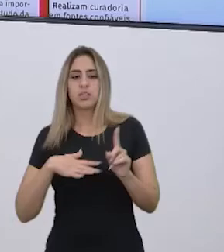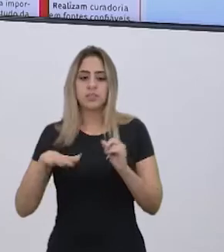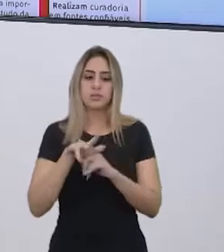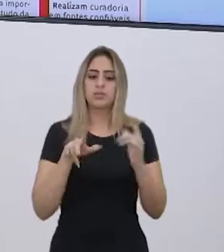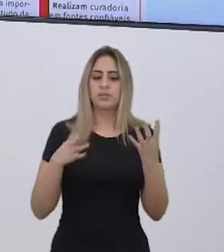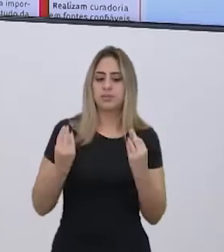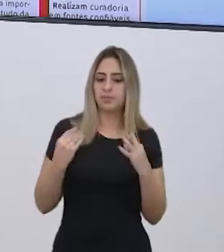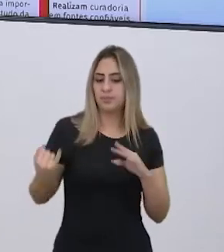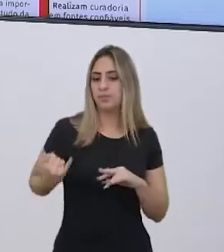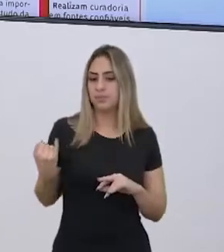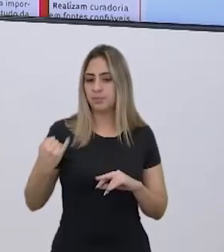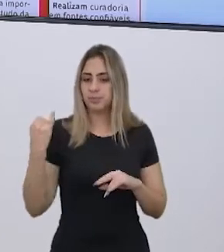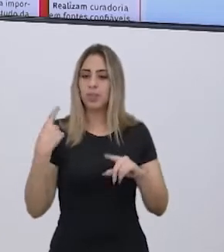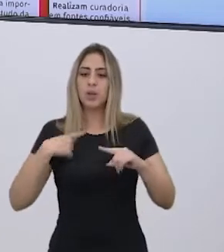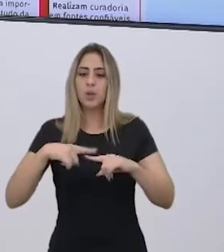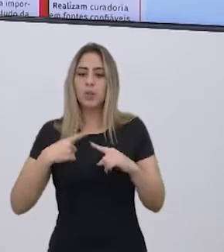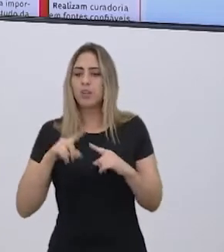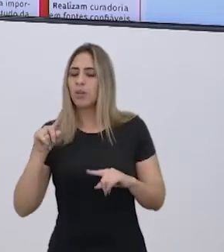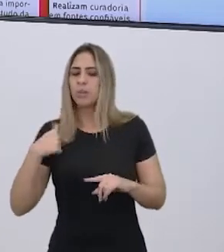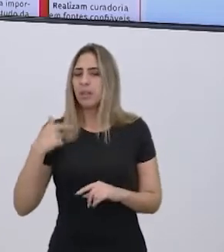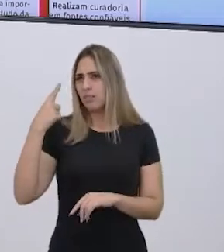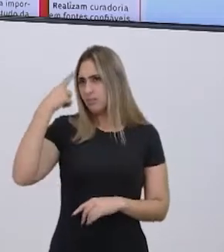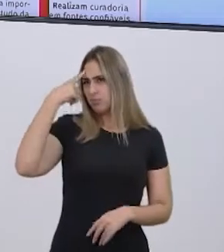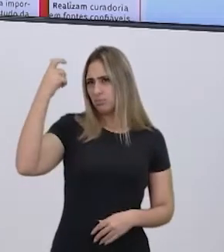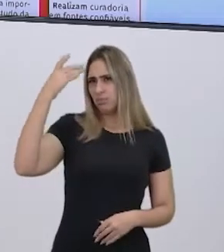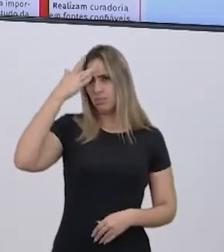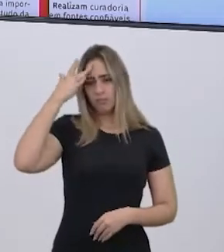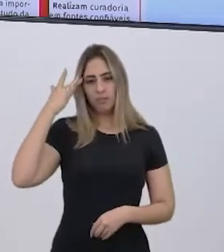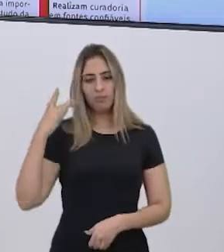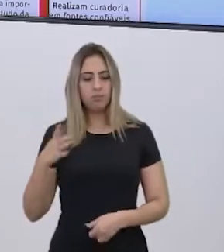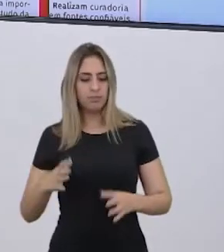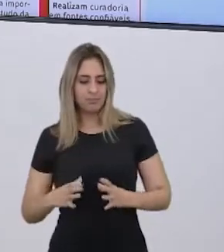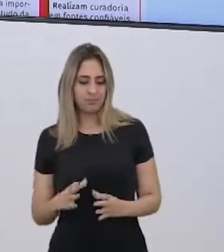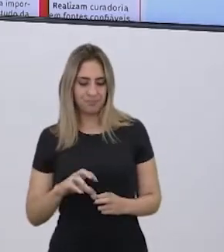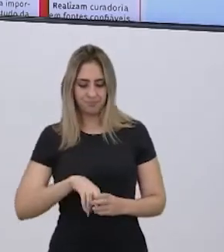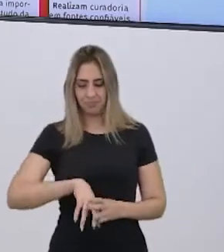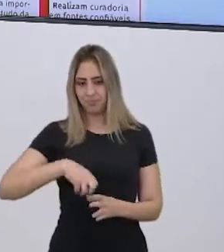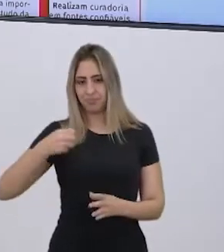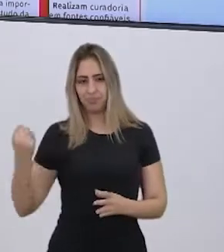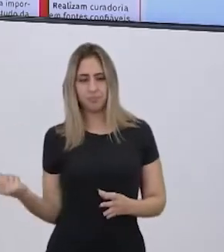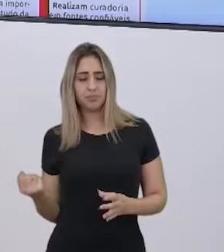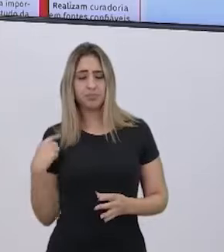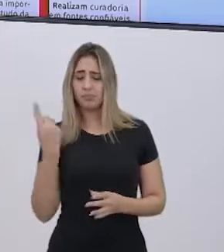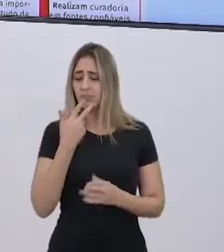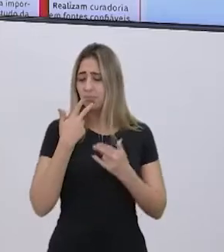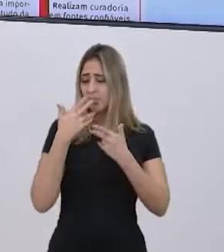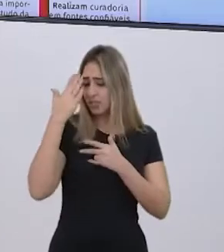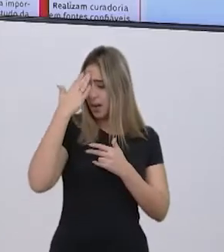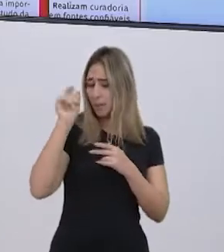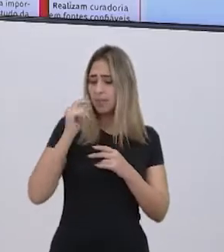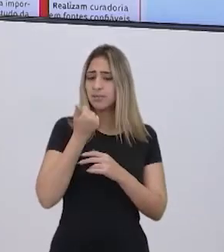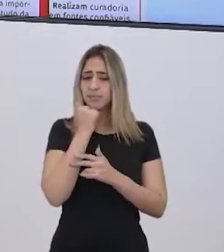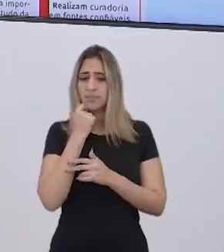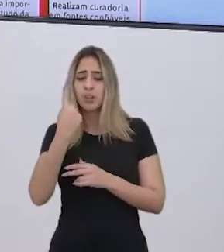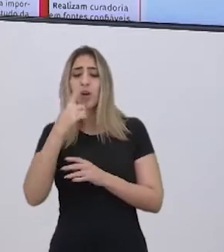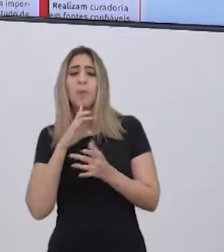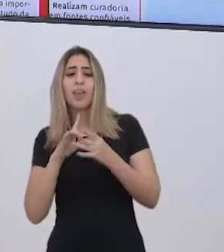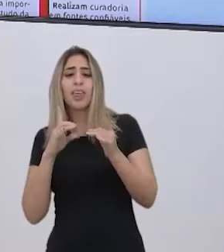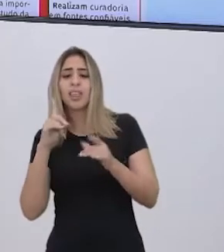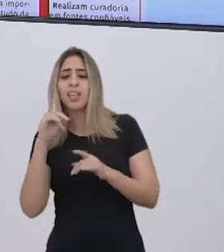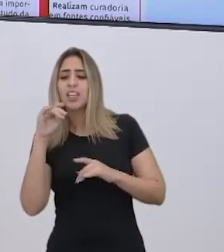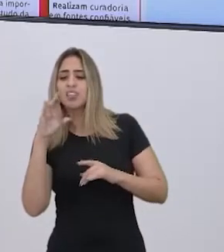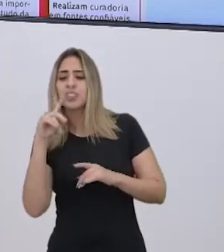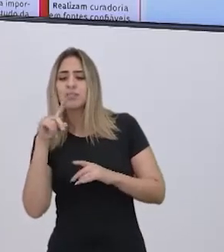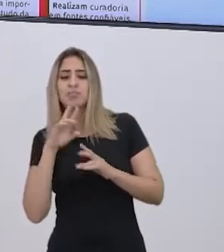é muito importante. Porque não foi uma ideia que alguém tirou da cartola, mas ela passa por um saber científico, por uma dedicação